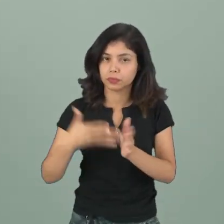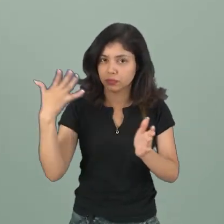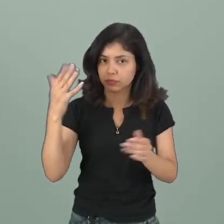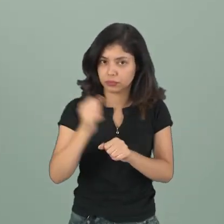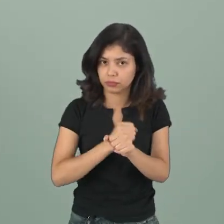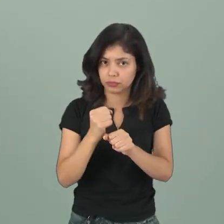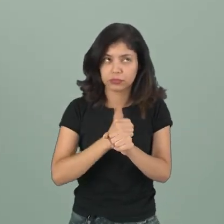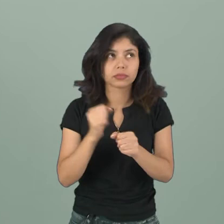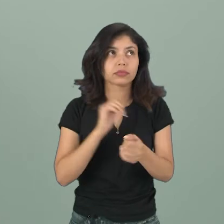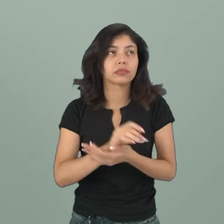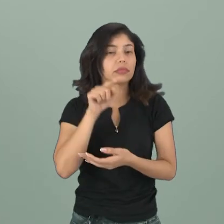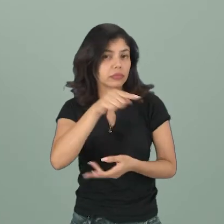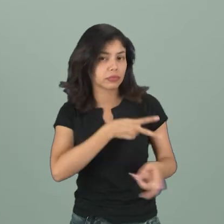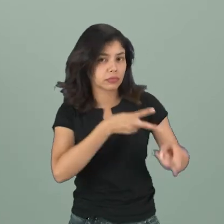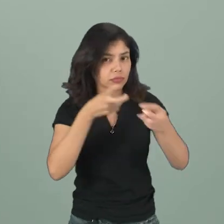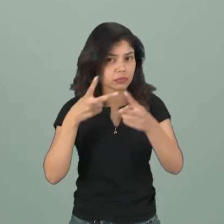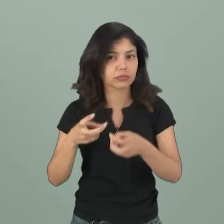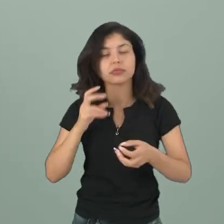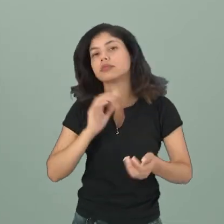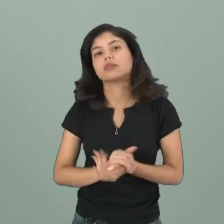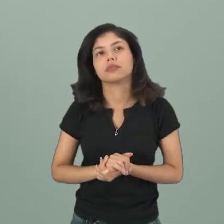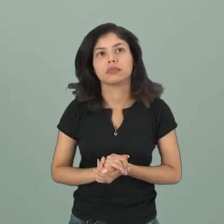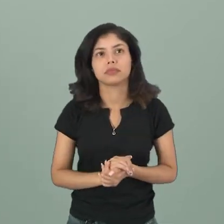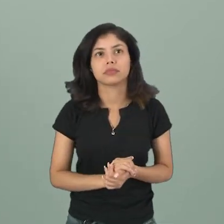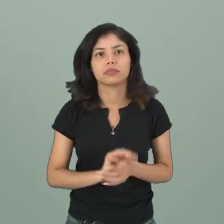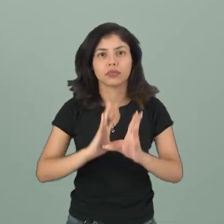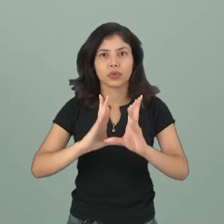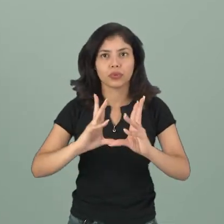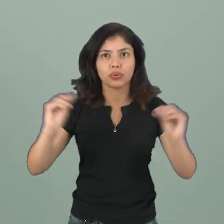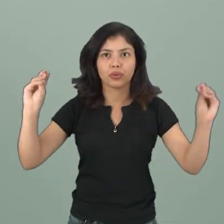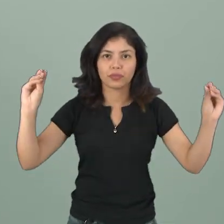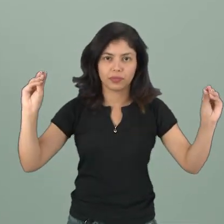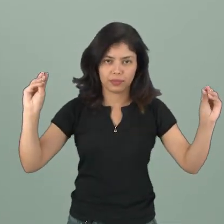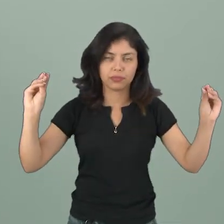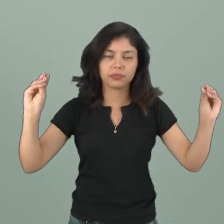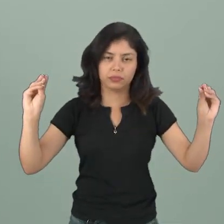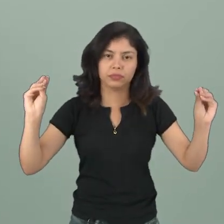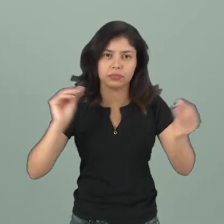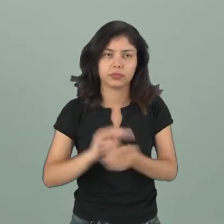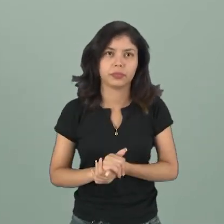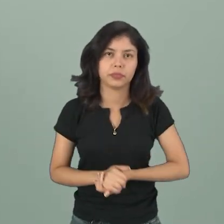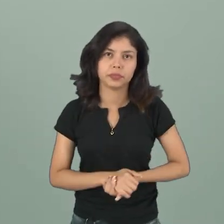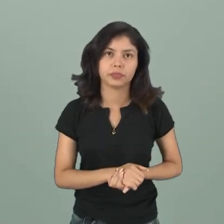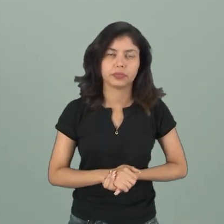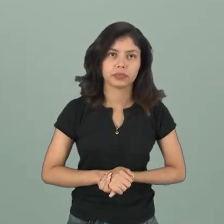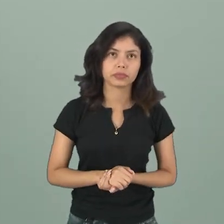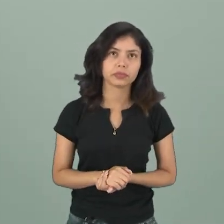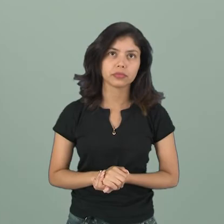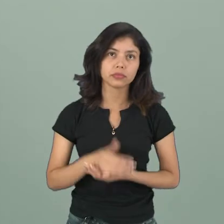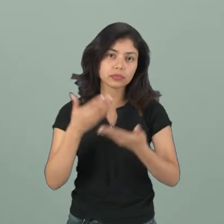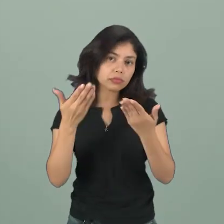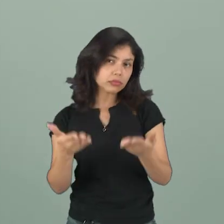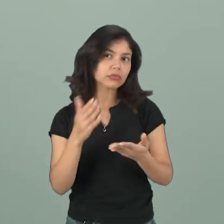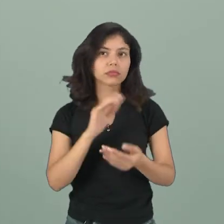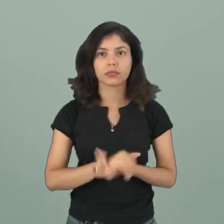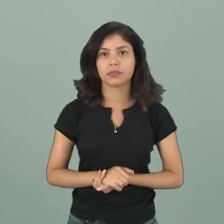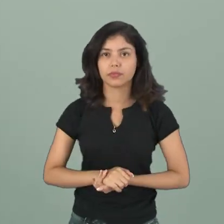de anos você vai perceber o desgaste do modelado das rochas. E